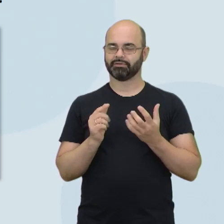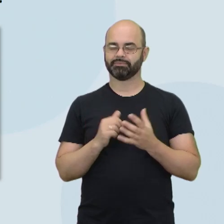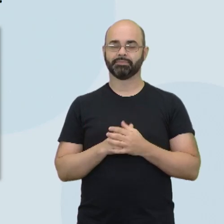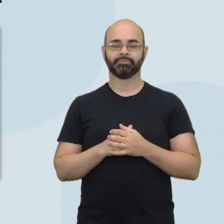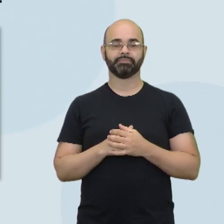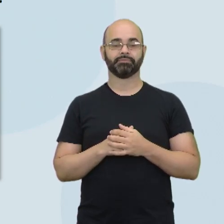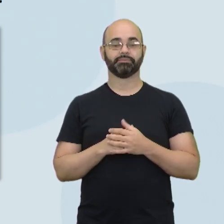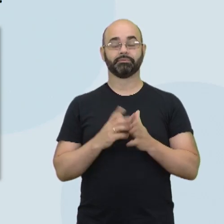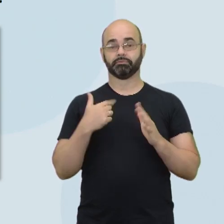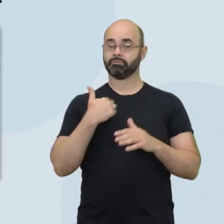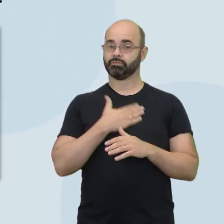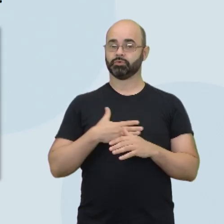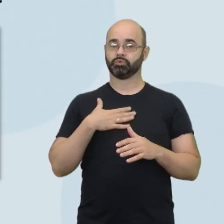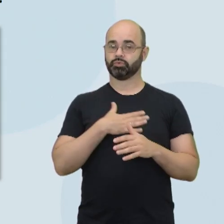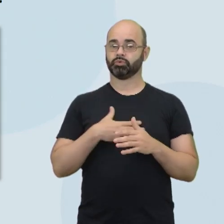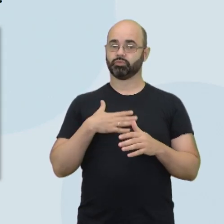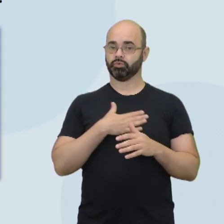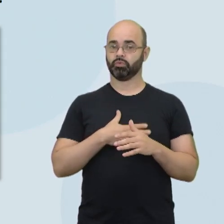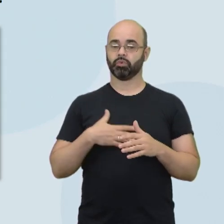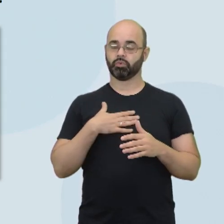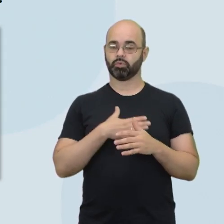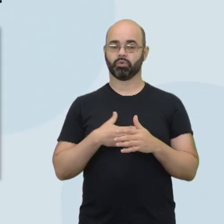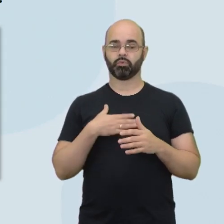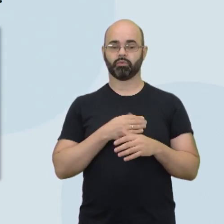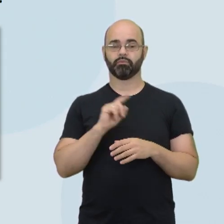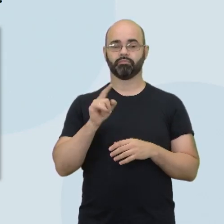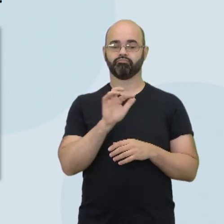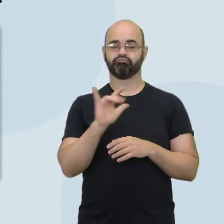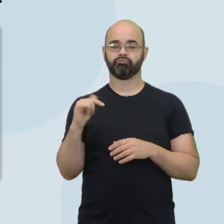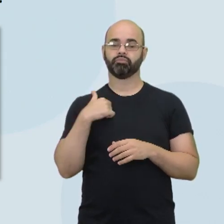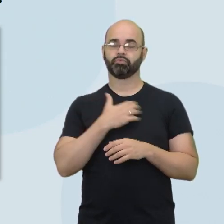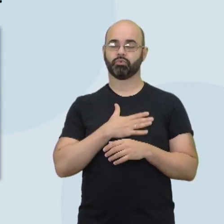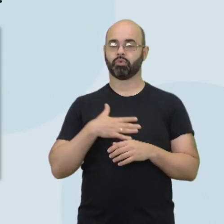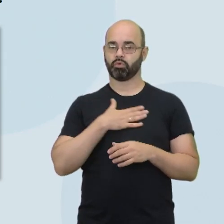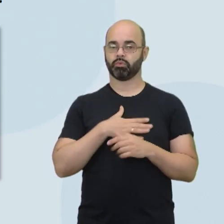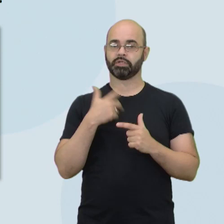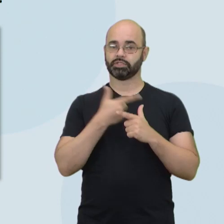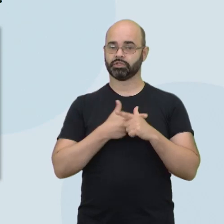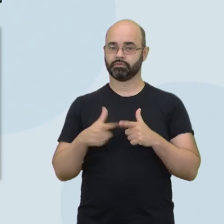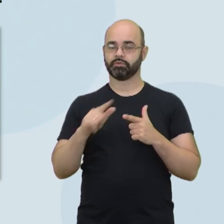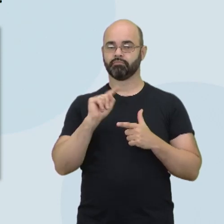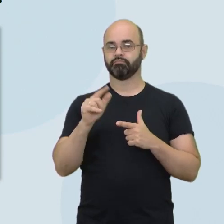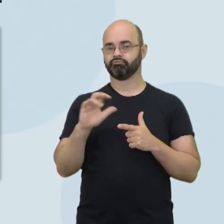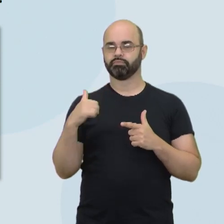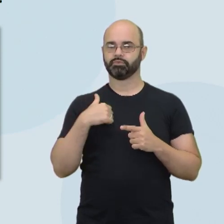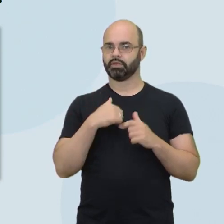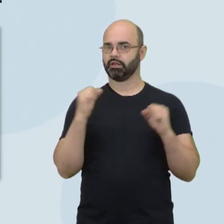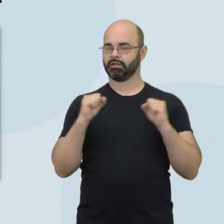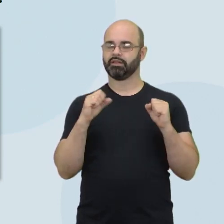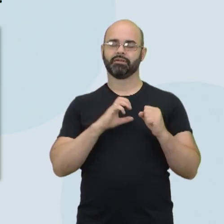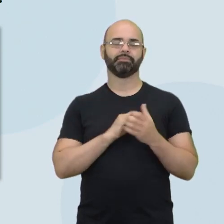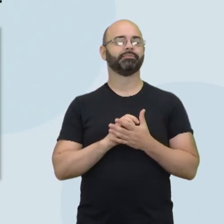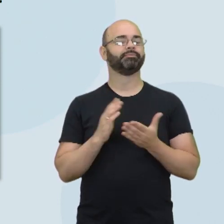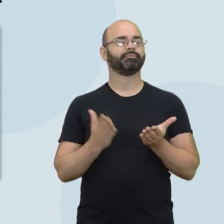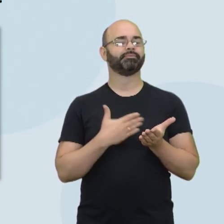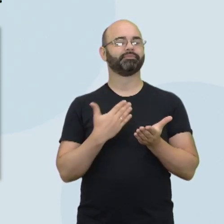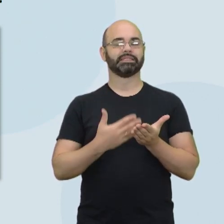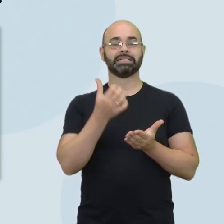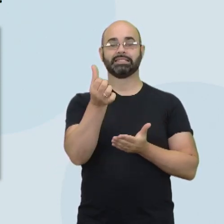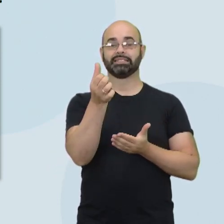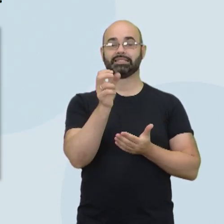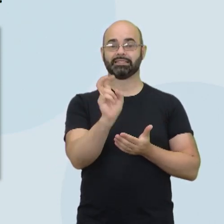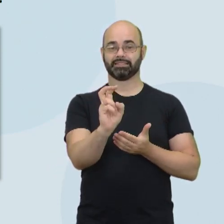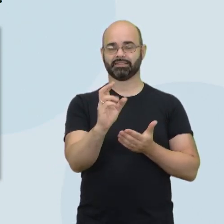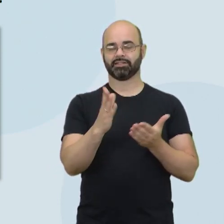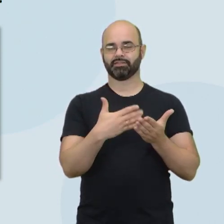fazer. Vamos lá. Mas eu gosto de fazer números decimais. Eu amo fazer divisões com decimais. Então tá lá na página 65 de vocês,